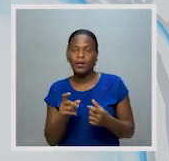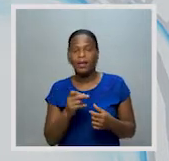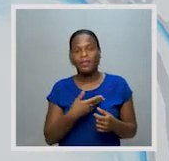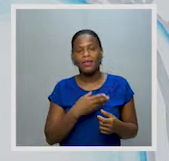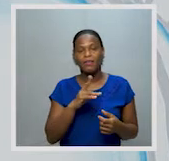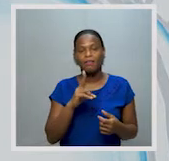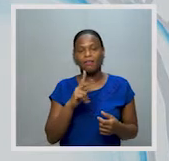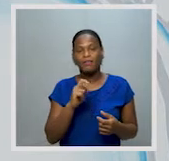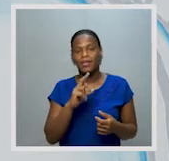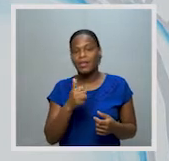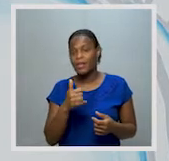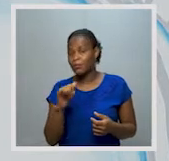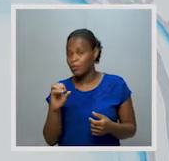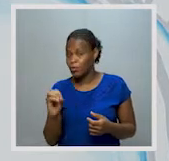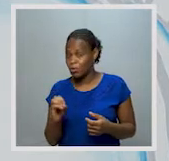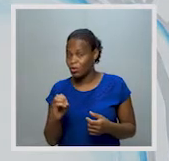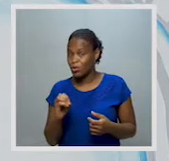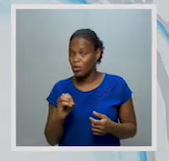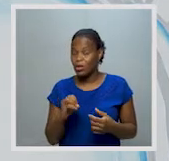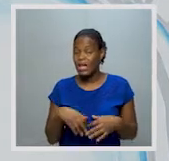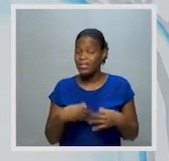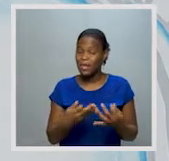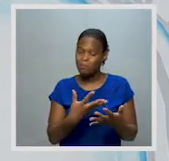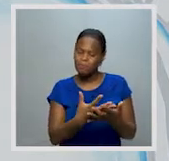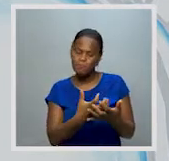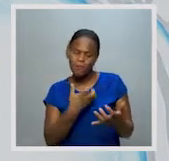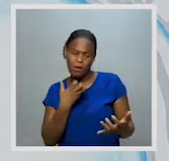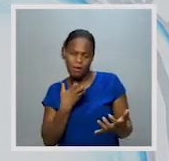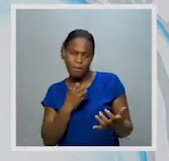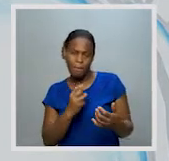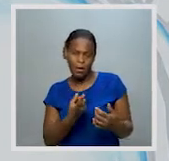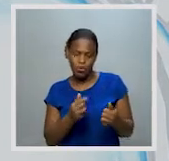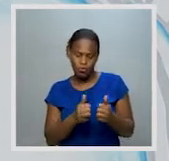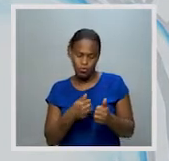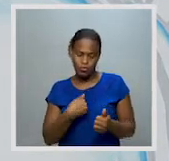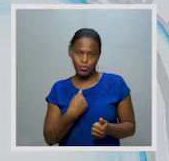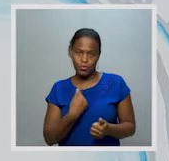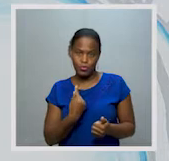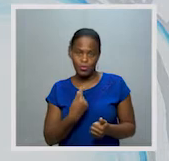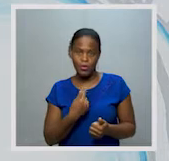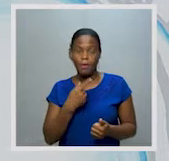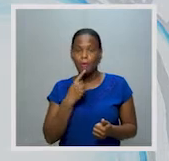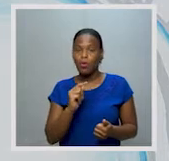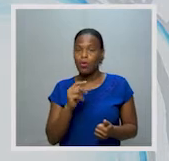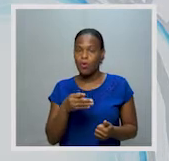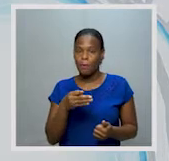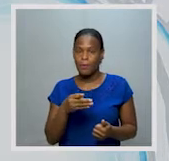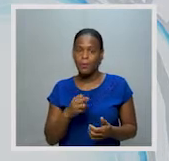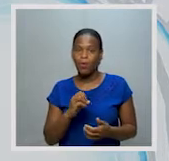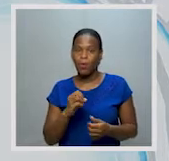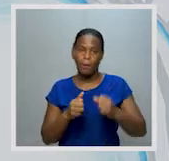advérbios, preposições, é sempre puxar, atrair para junto de si os pronomes